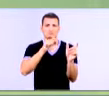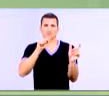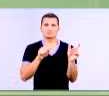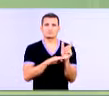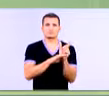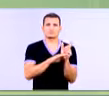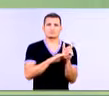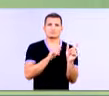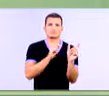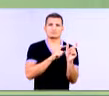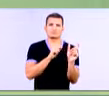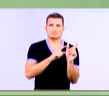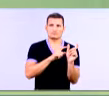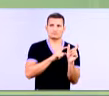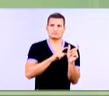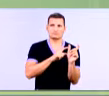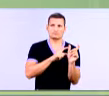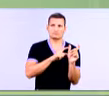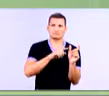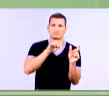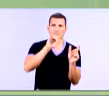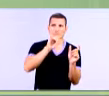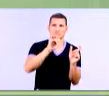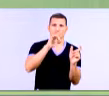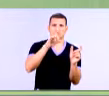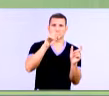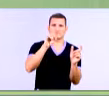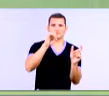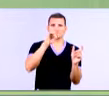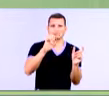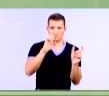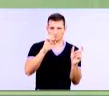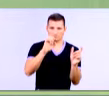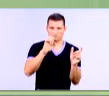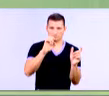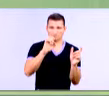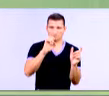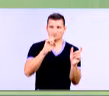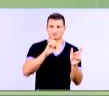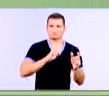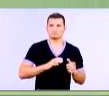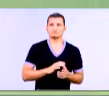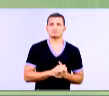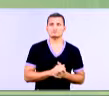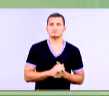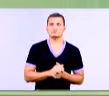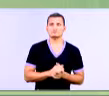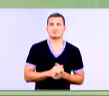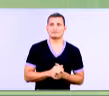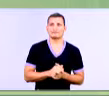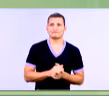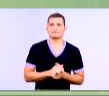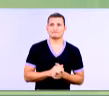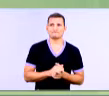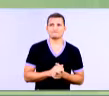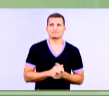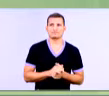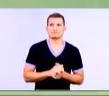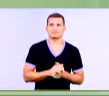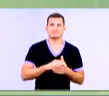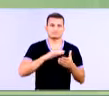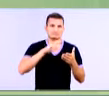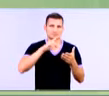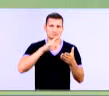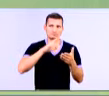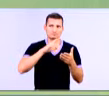aqui vai ser armazenado na variável, no caso aqui, que a gente definiu a idade. E por último, número